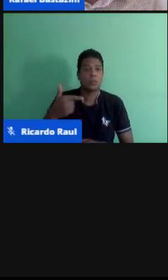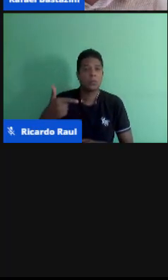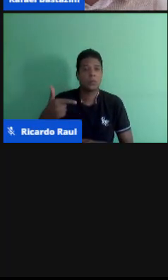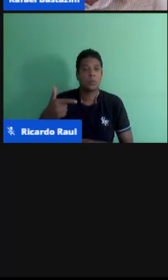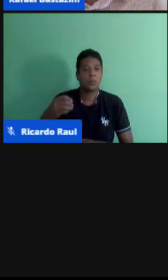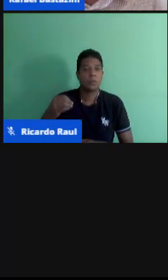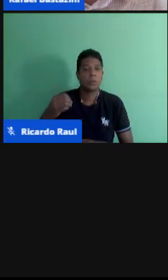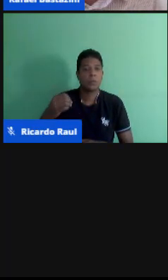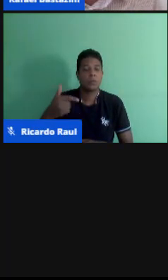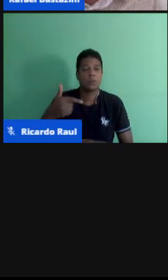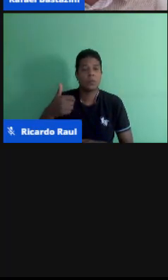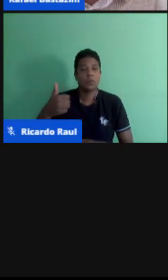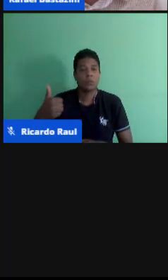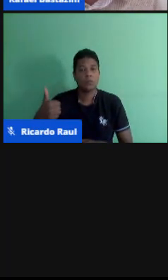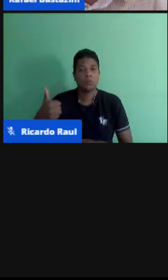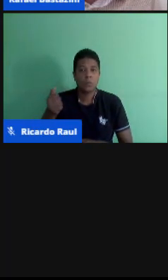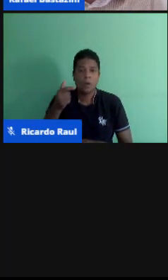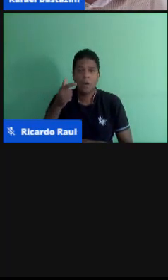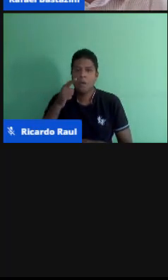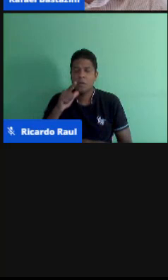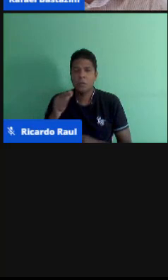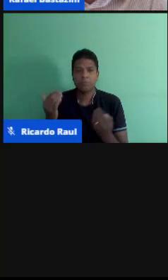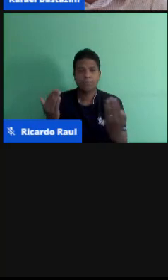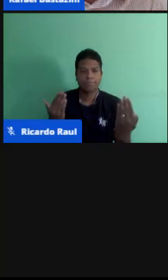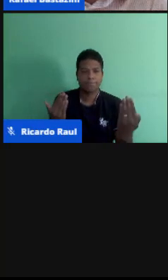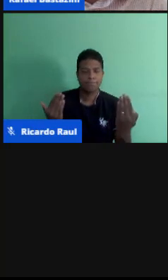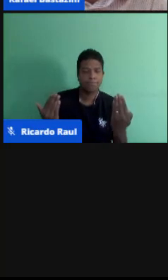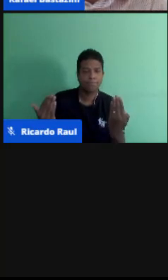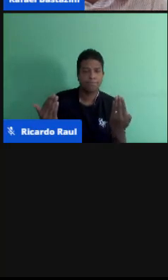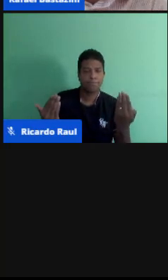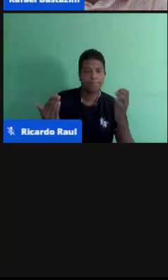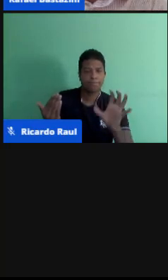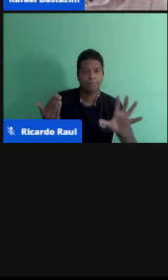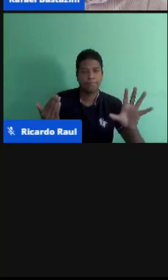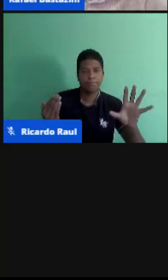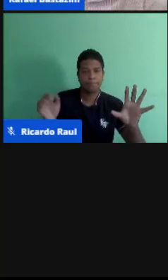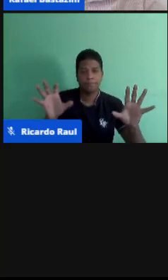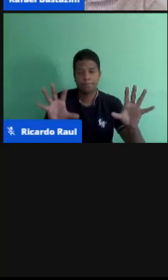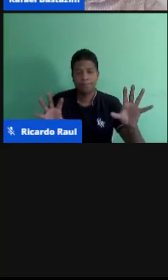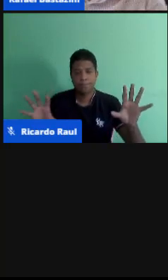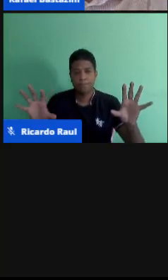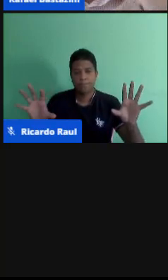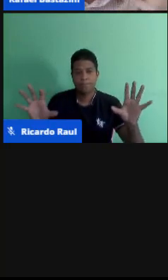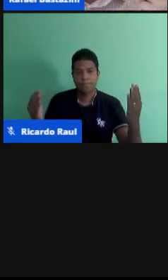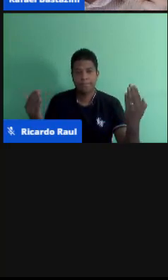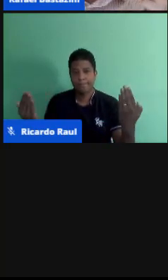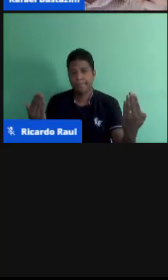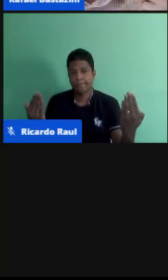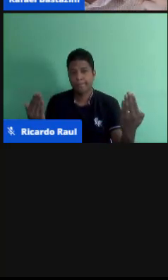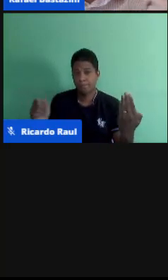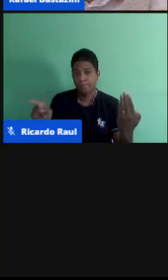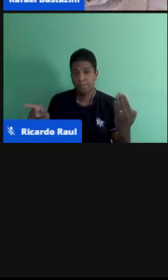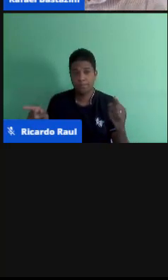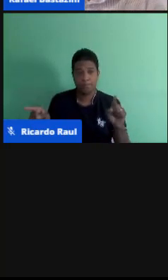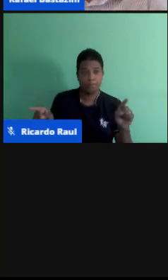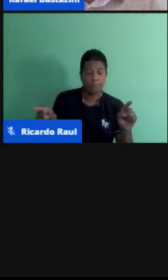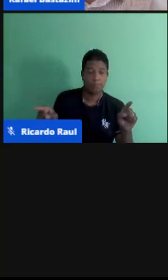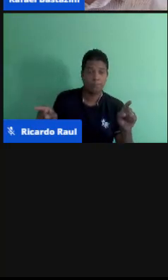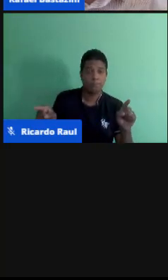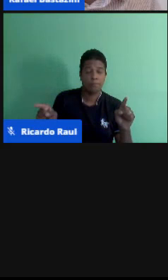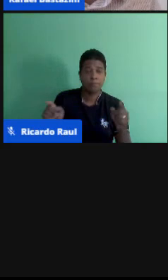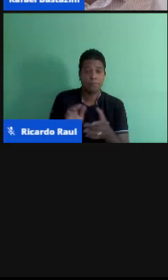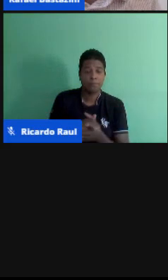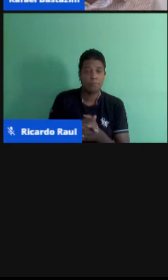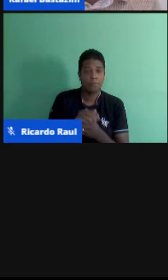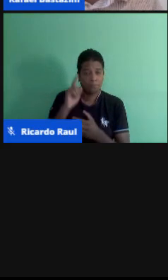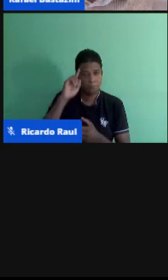a gente consegue, a partir dessas duas imagens, analisar a paisagem, sobretudo a partir daqueles pressupostos teóricos